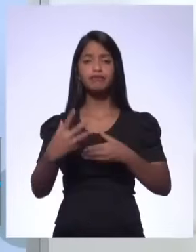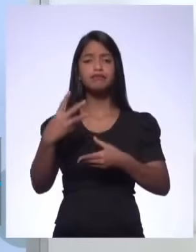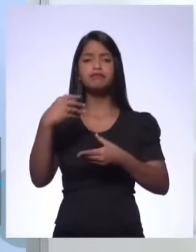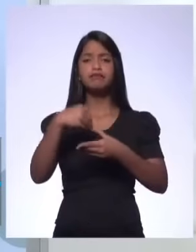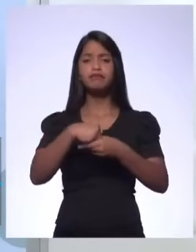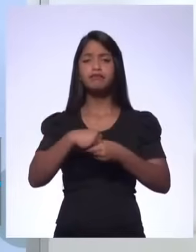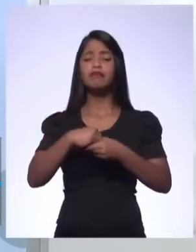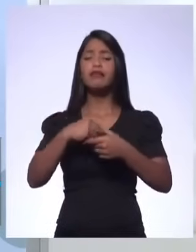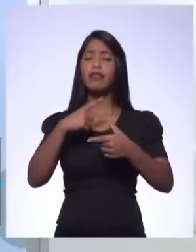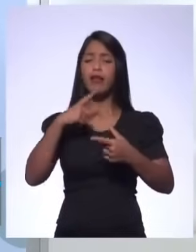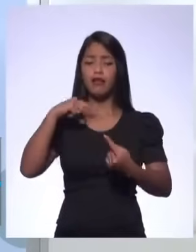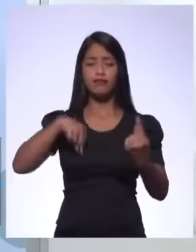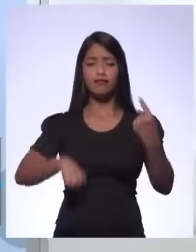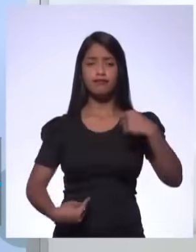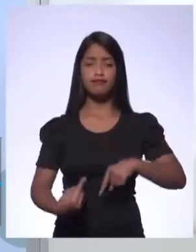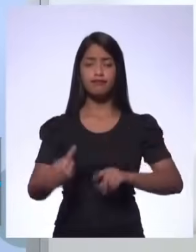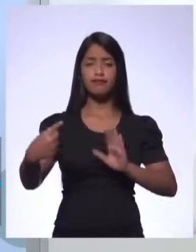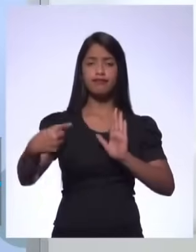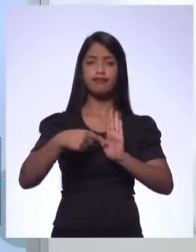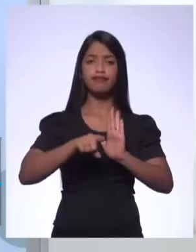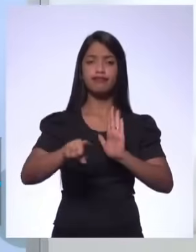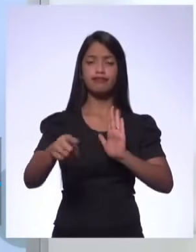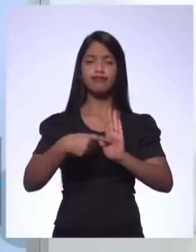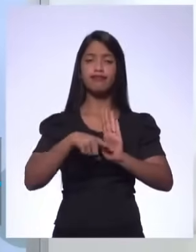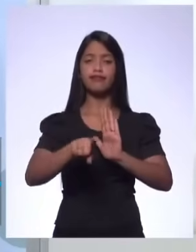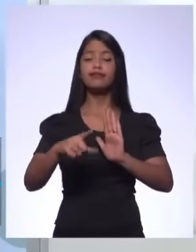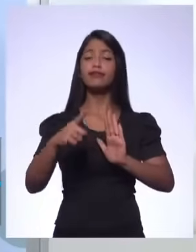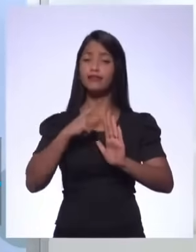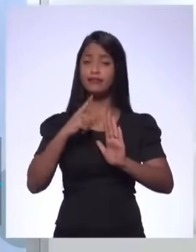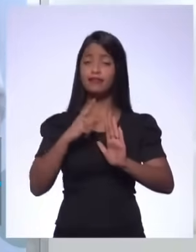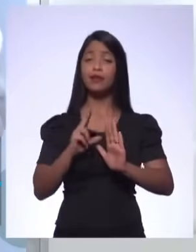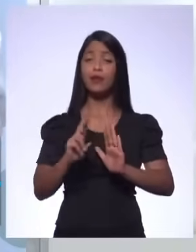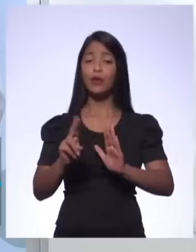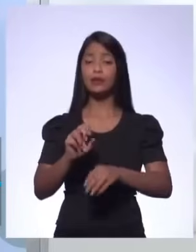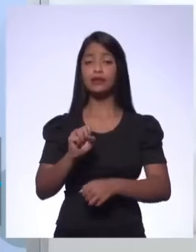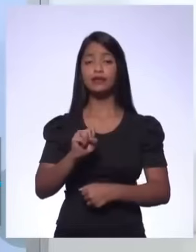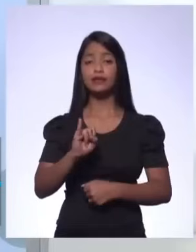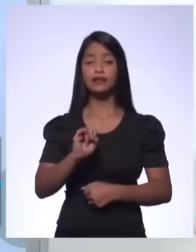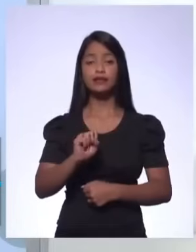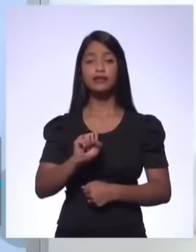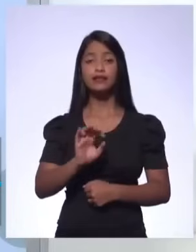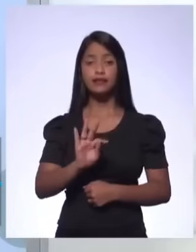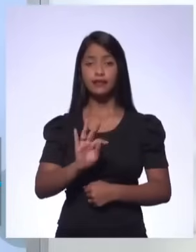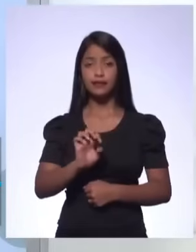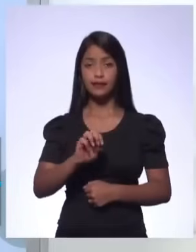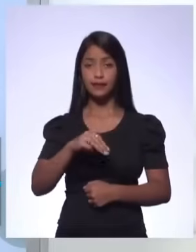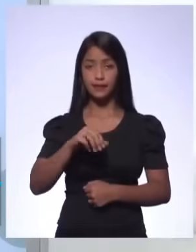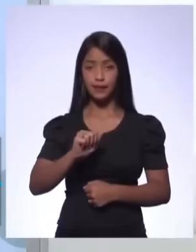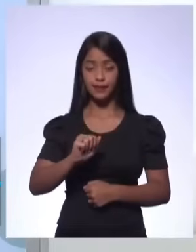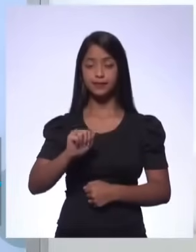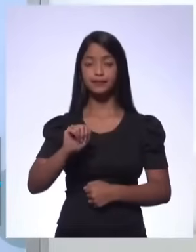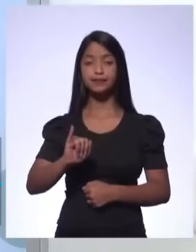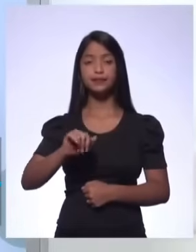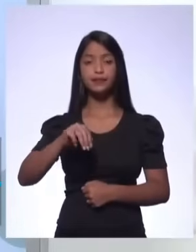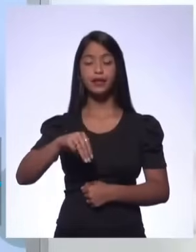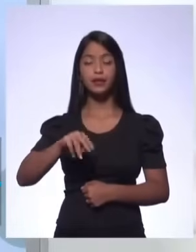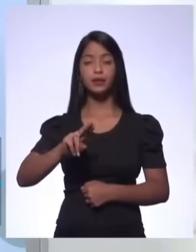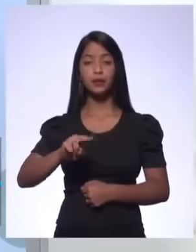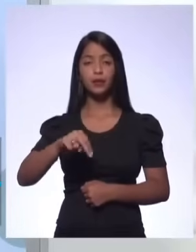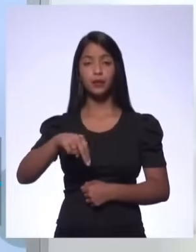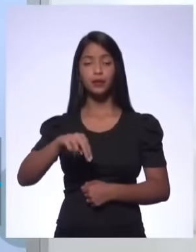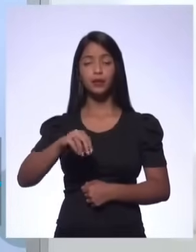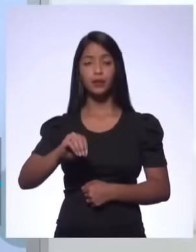sistema imunológico, tá? Então, o que é isso, esse sistema imunológico? O nosso corpo, ele cria defesas